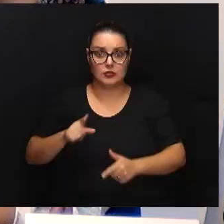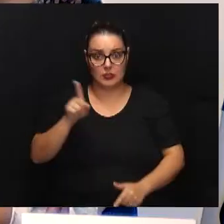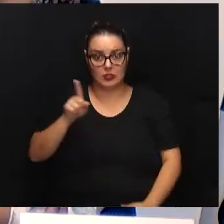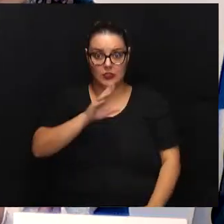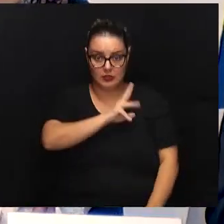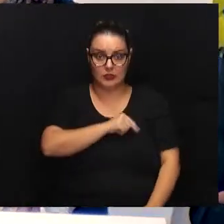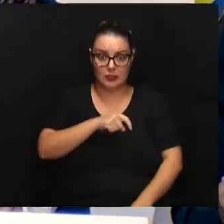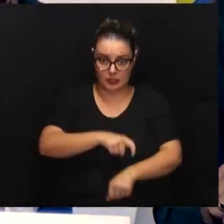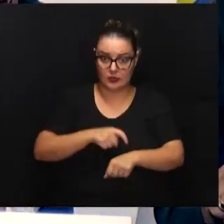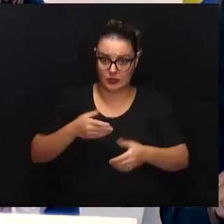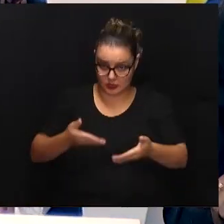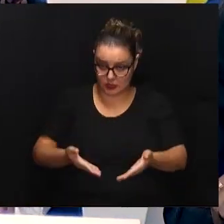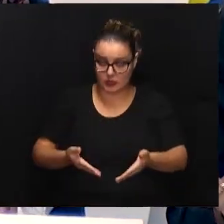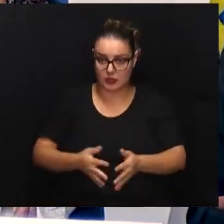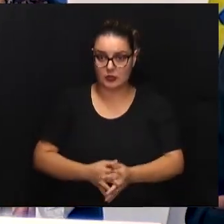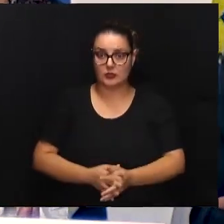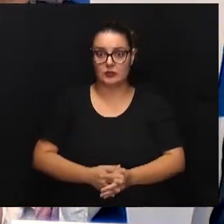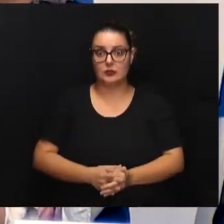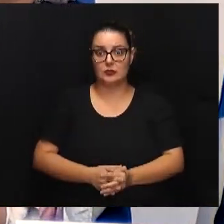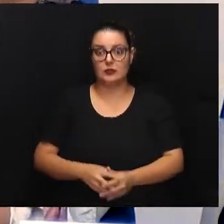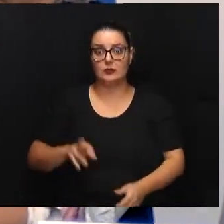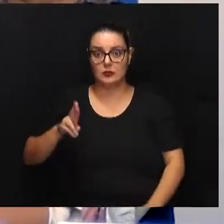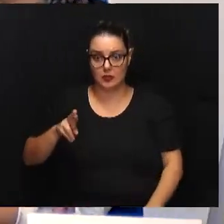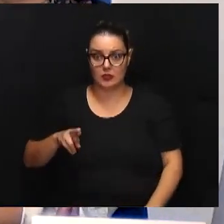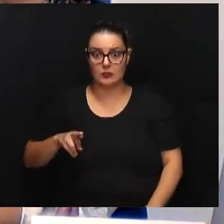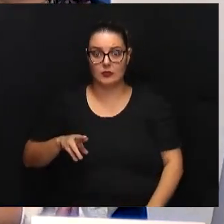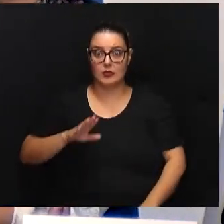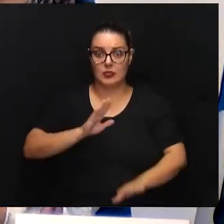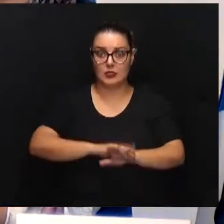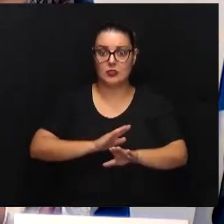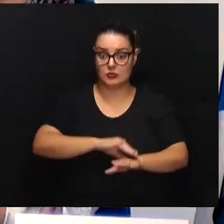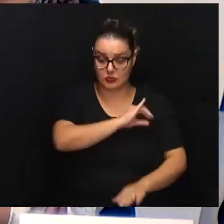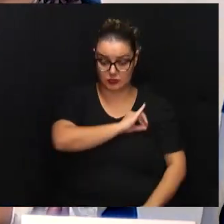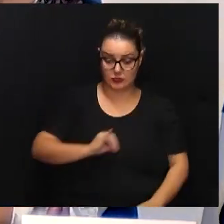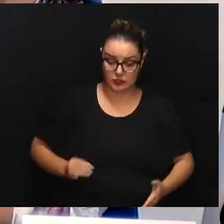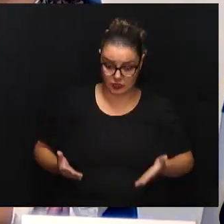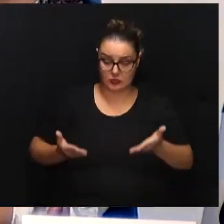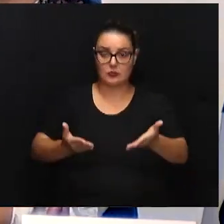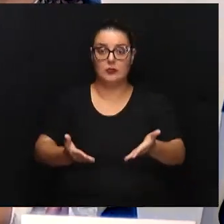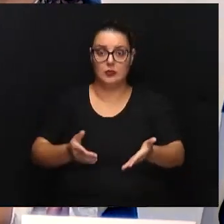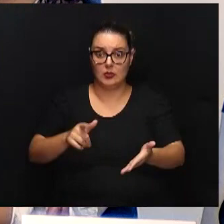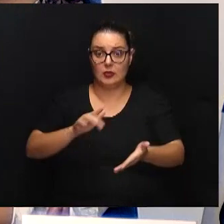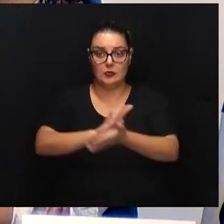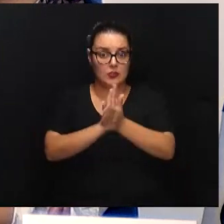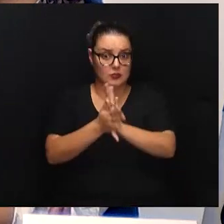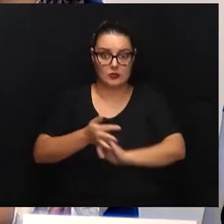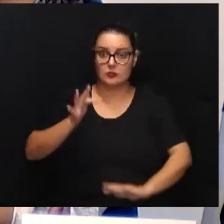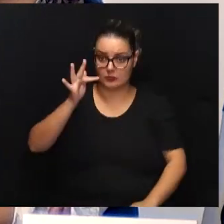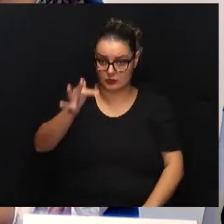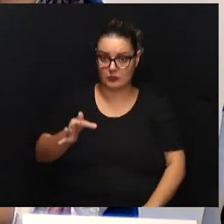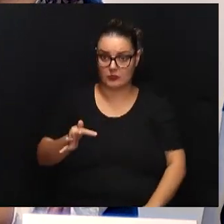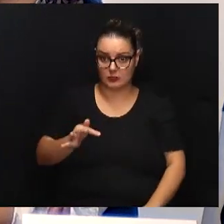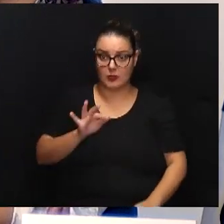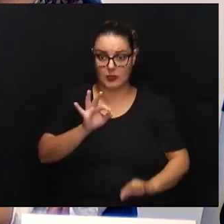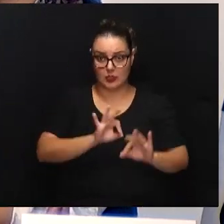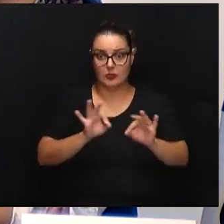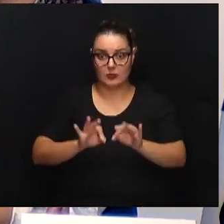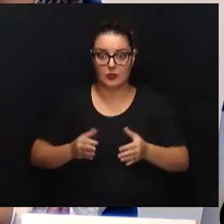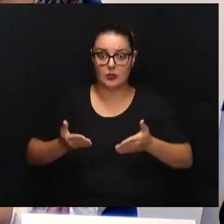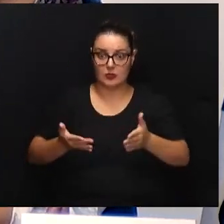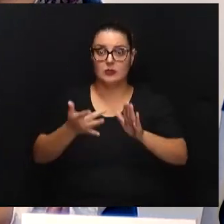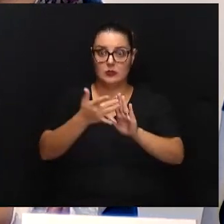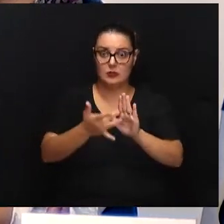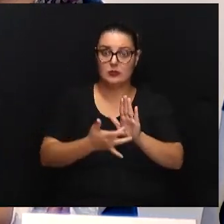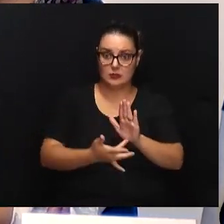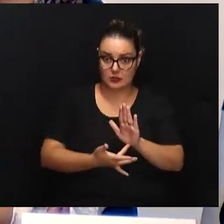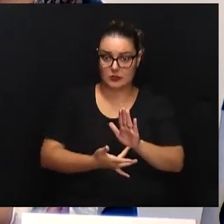da ação imperialista, é para dizimar o futuro. Então, esse projeto que está na pauta, dessa resolução do CRM,